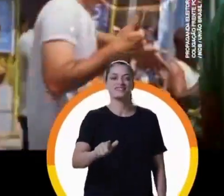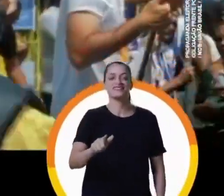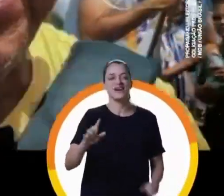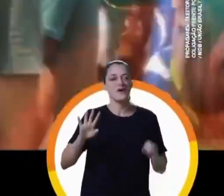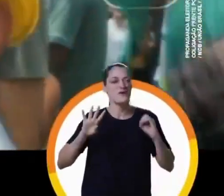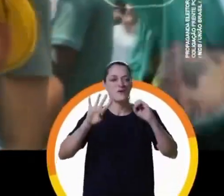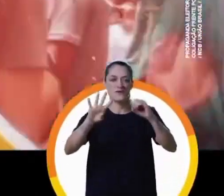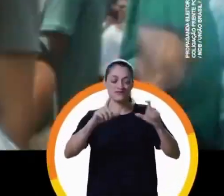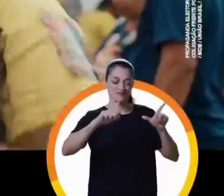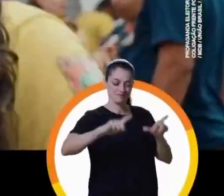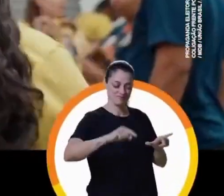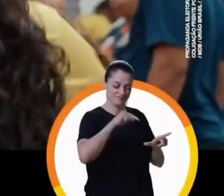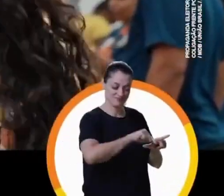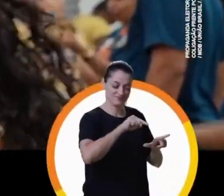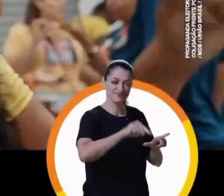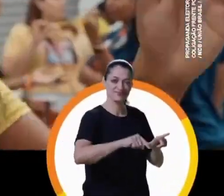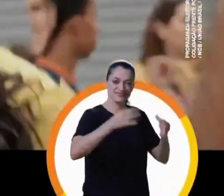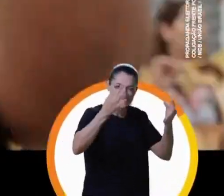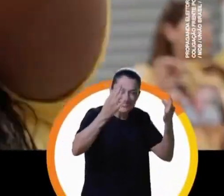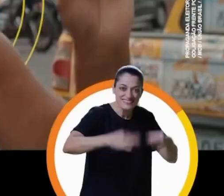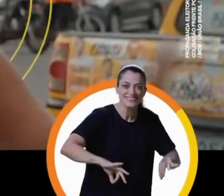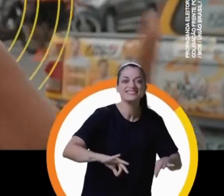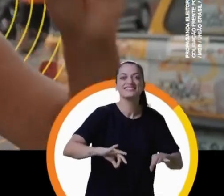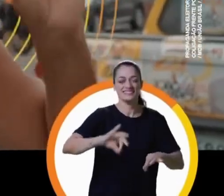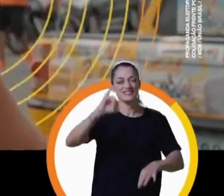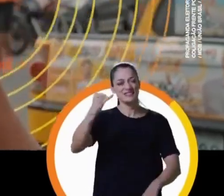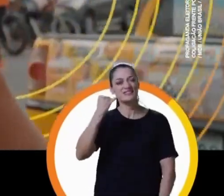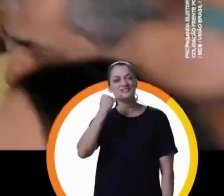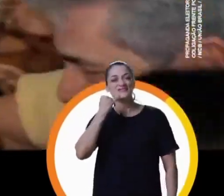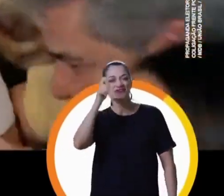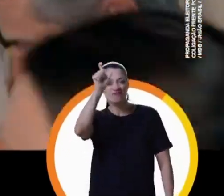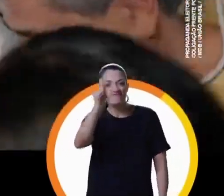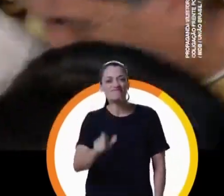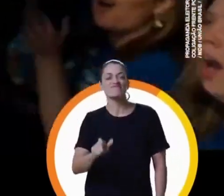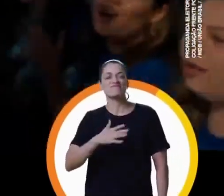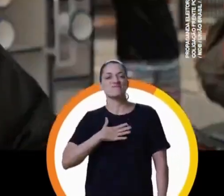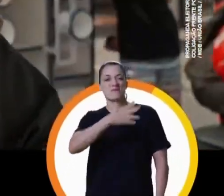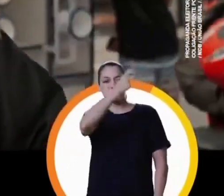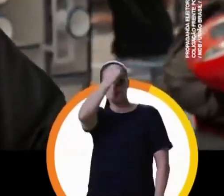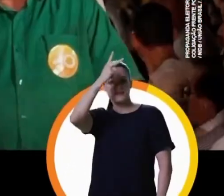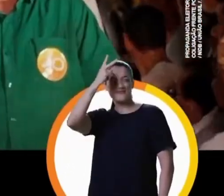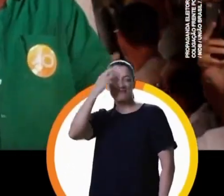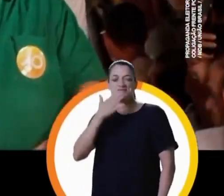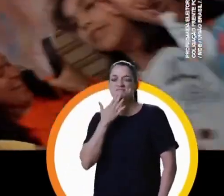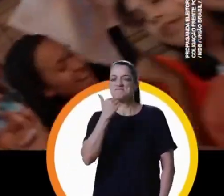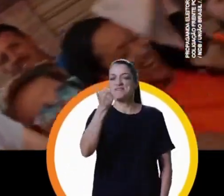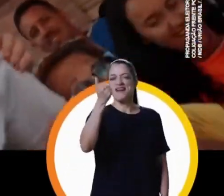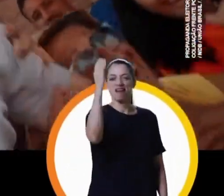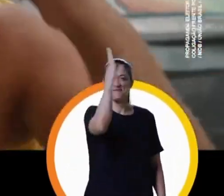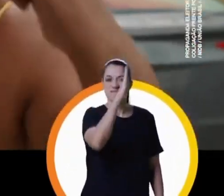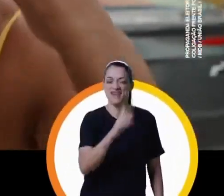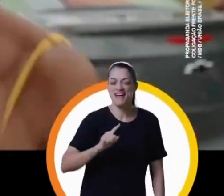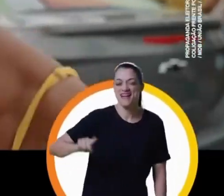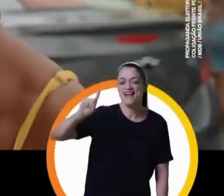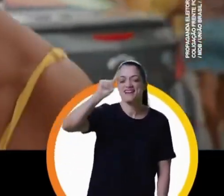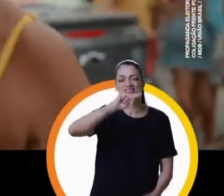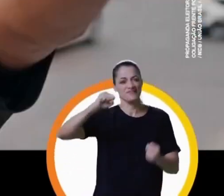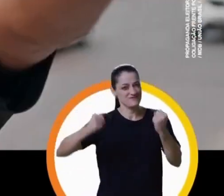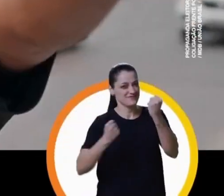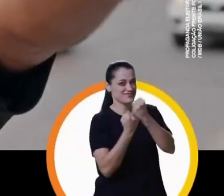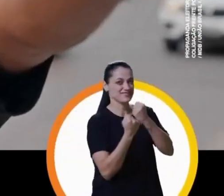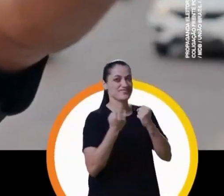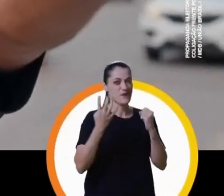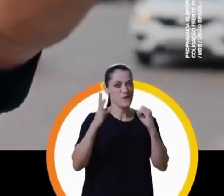6 de outubro é 40, confirma. Vote 40, vote João Campos, eu prefeito. Melhor prefeito do Brasil.